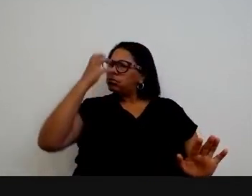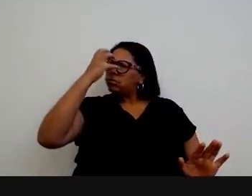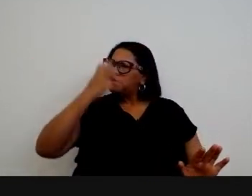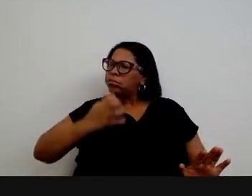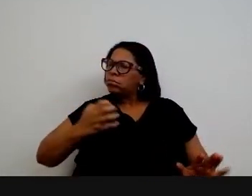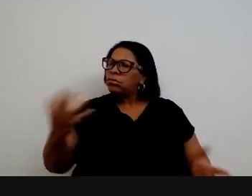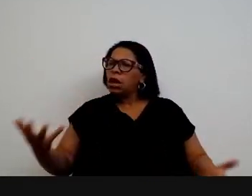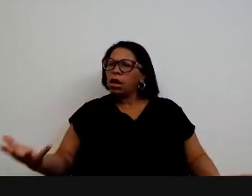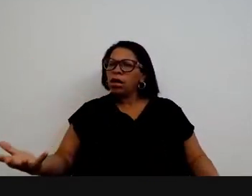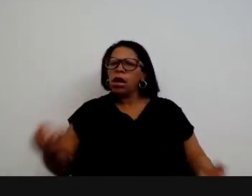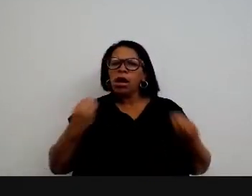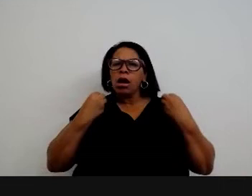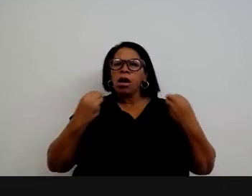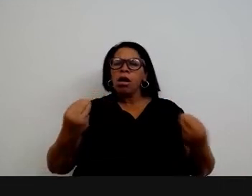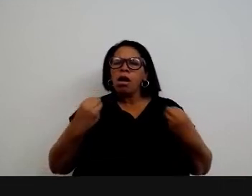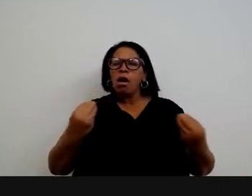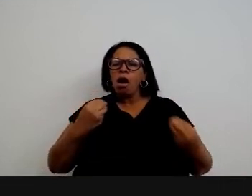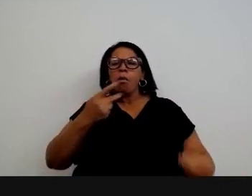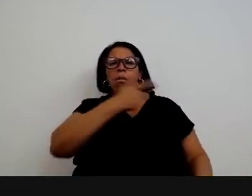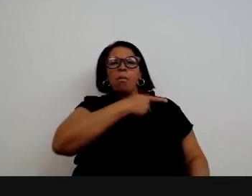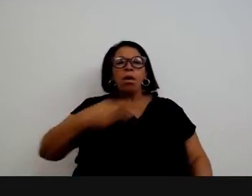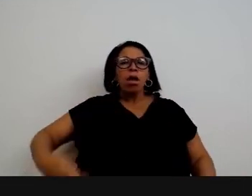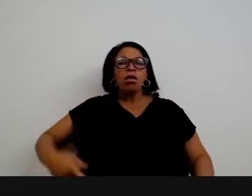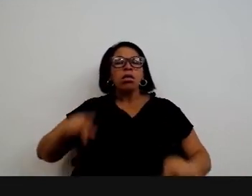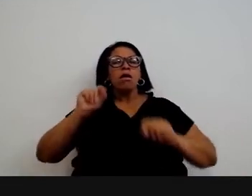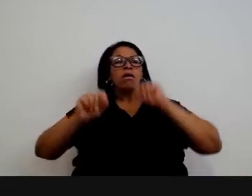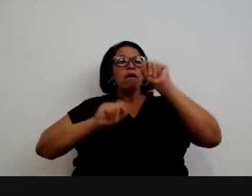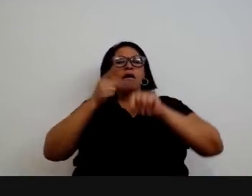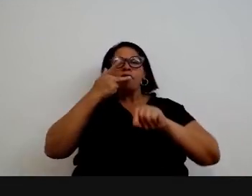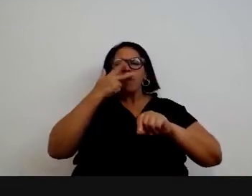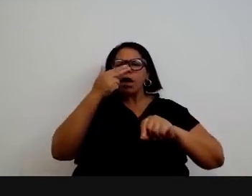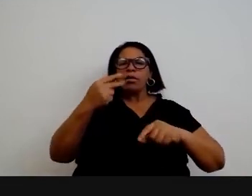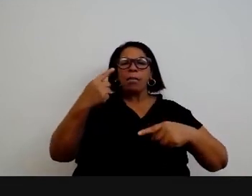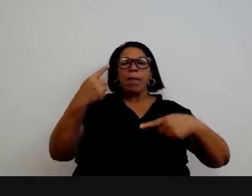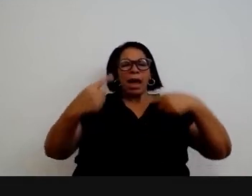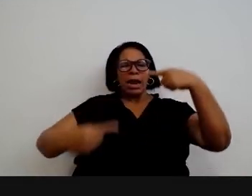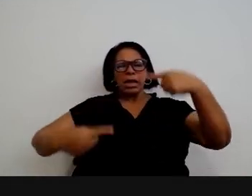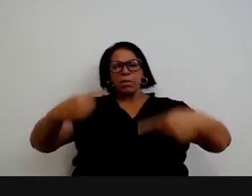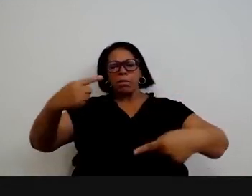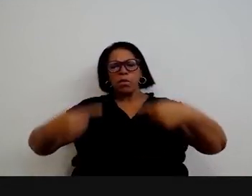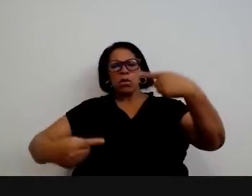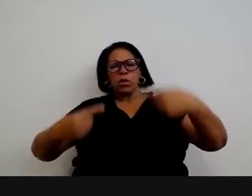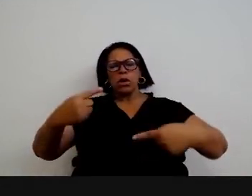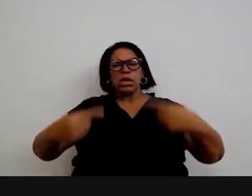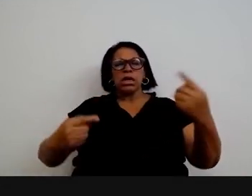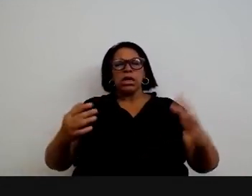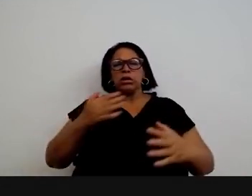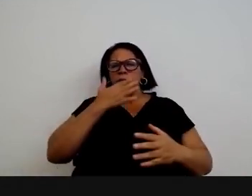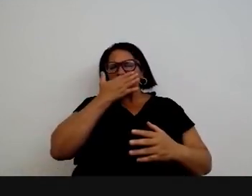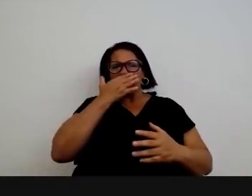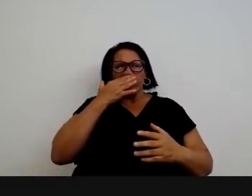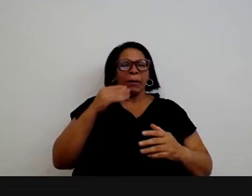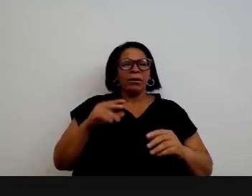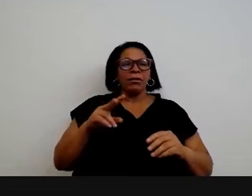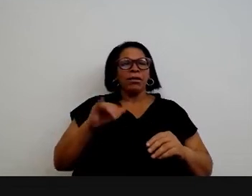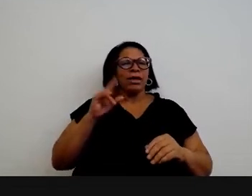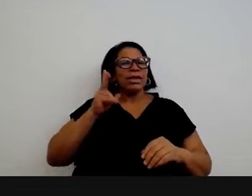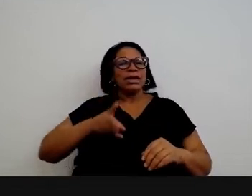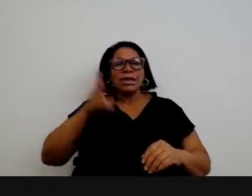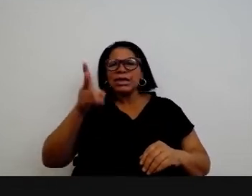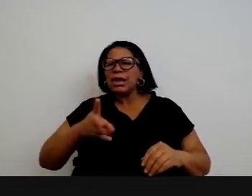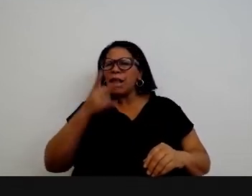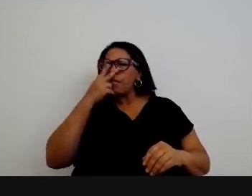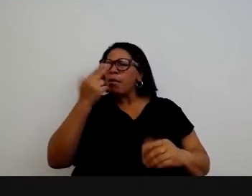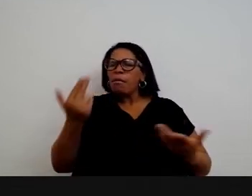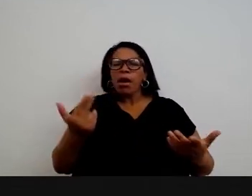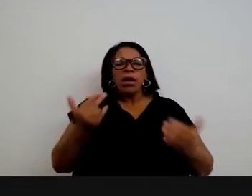comprometedor. Isso, de uma certa forma, vai levando a política para um estado, para um estágio em que a gente escapa muito